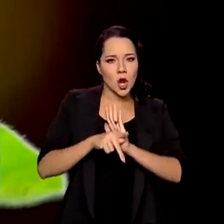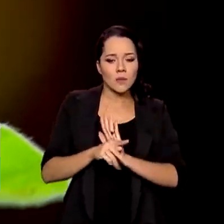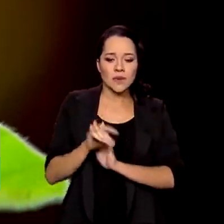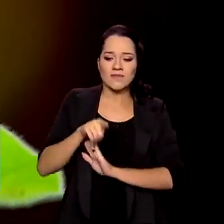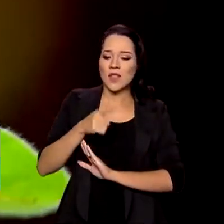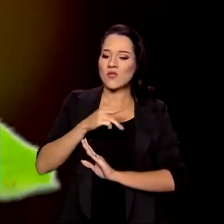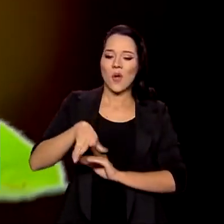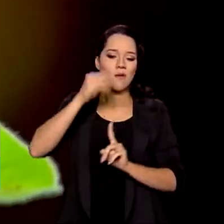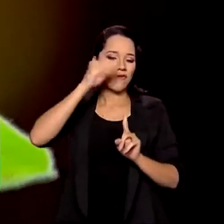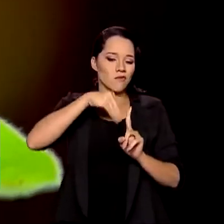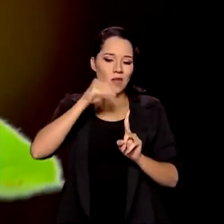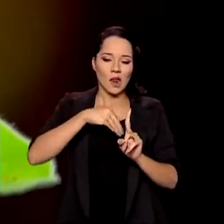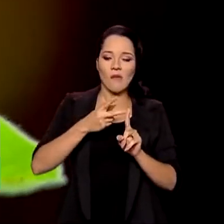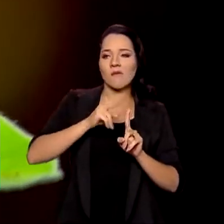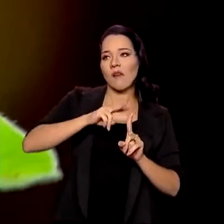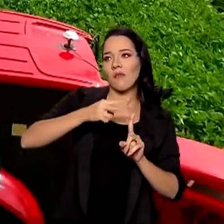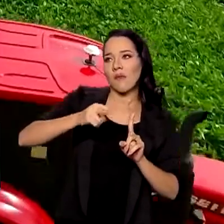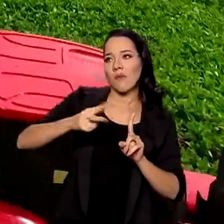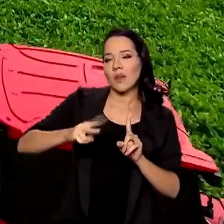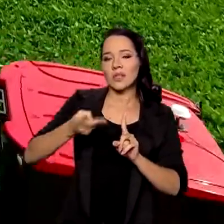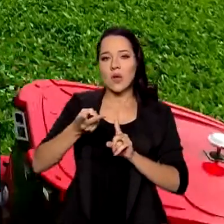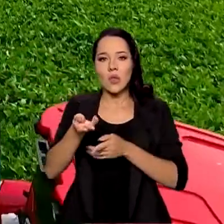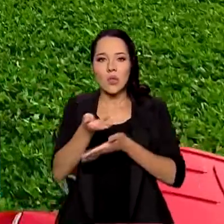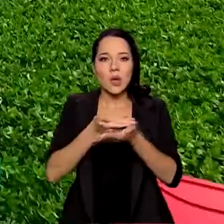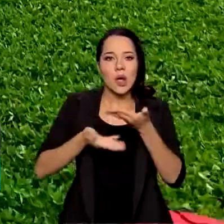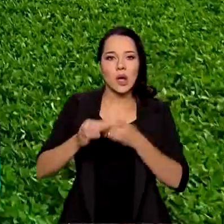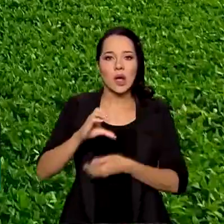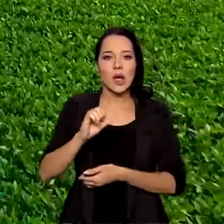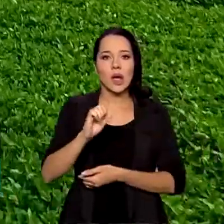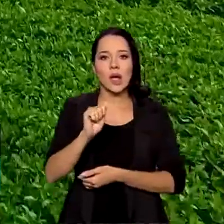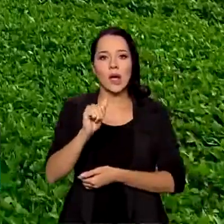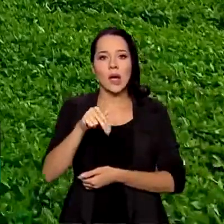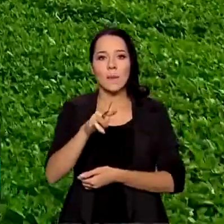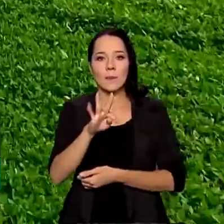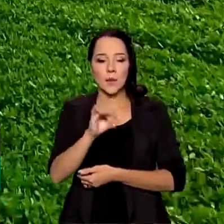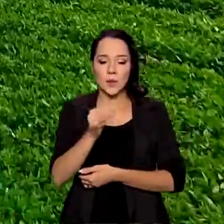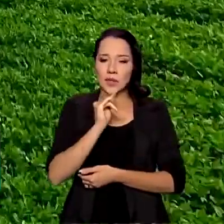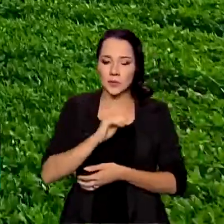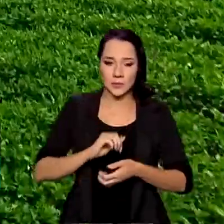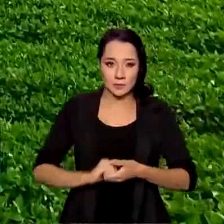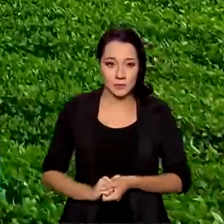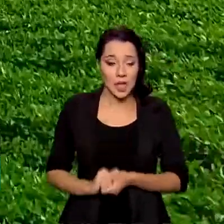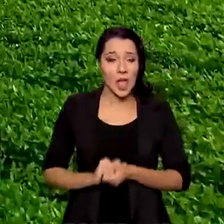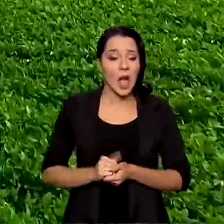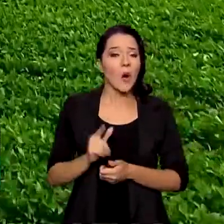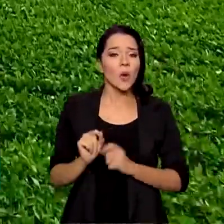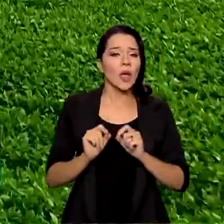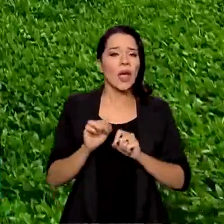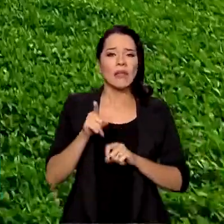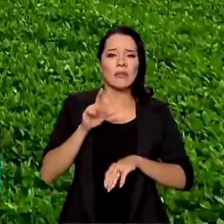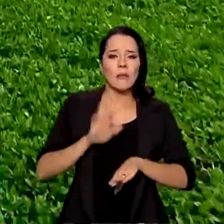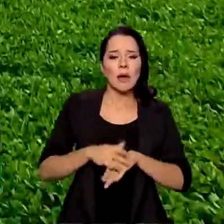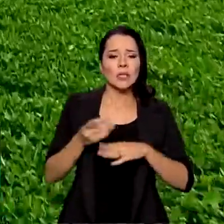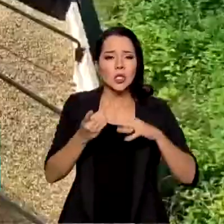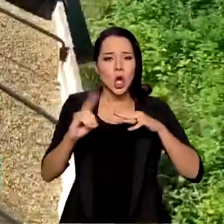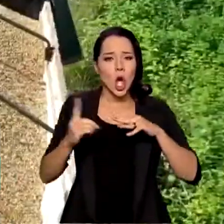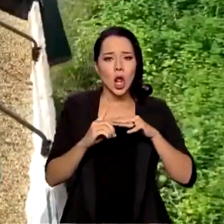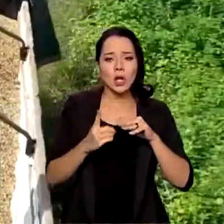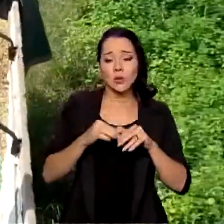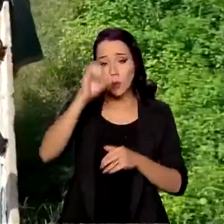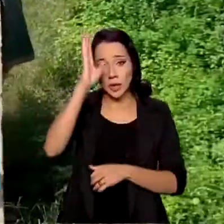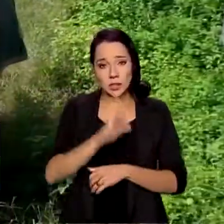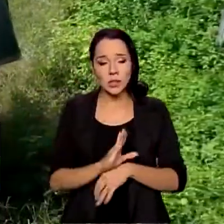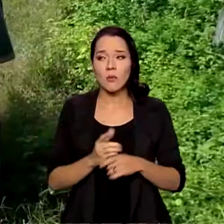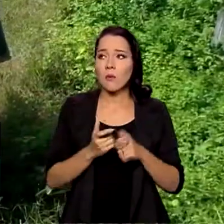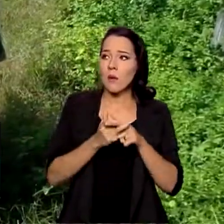fica vulnerável à variação do câmbio, por exemplo. A ideia é aumentar a oferta potencial de dólar no mercado